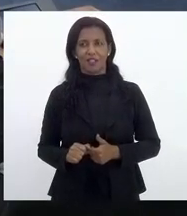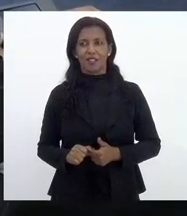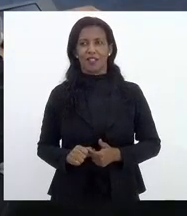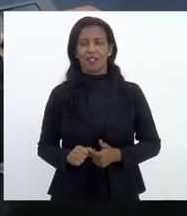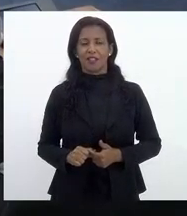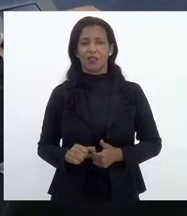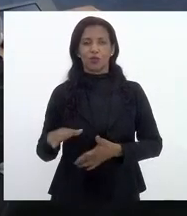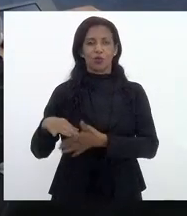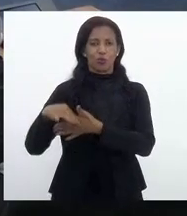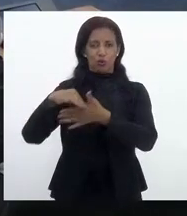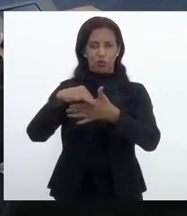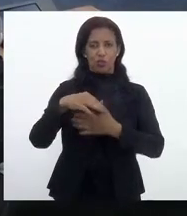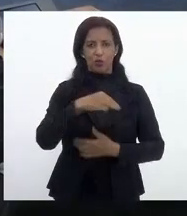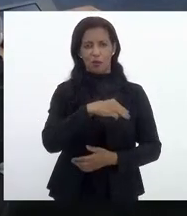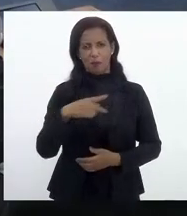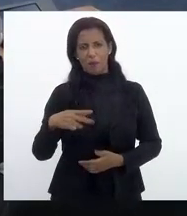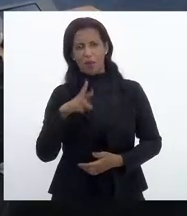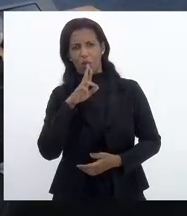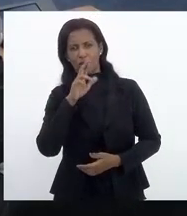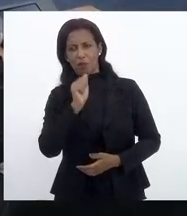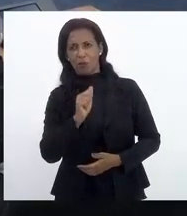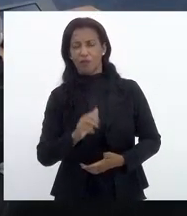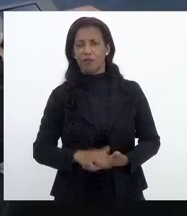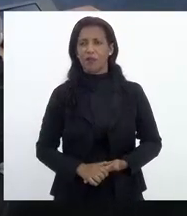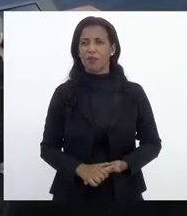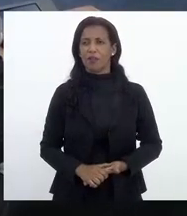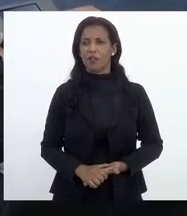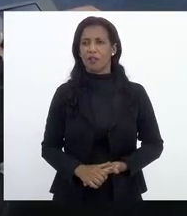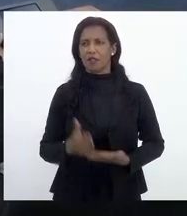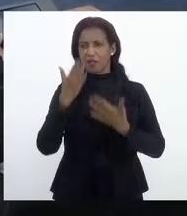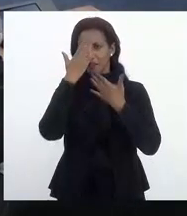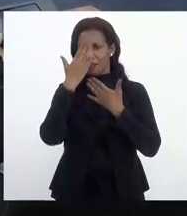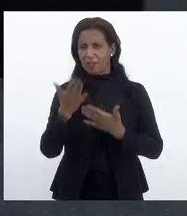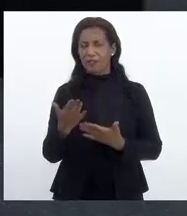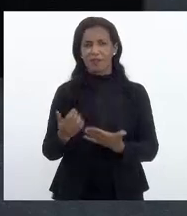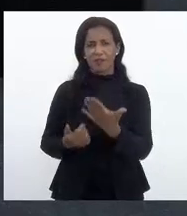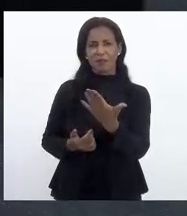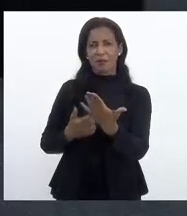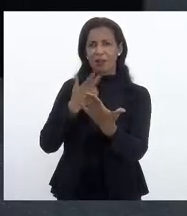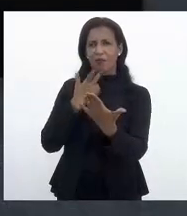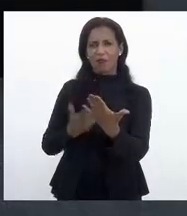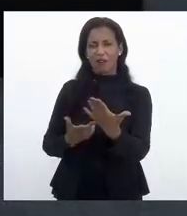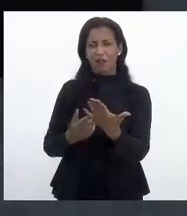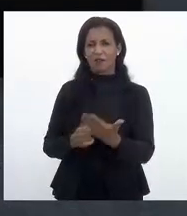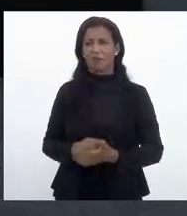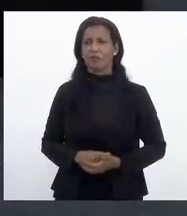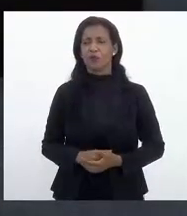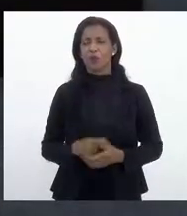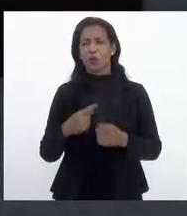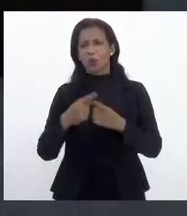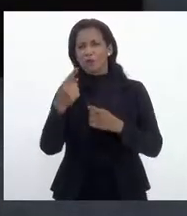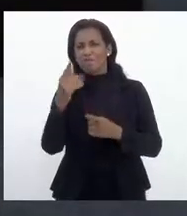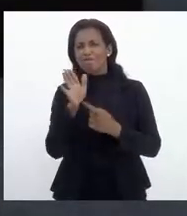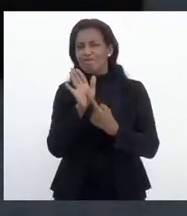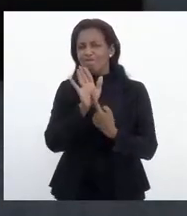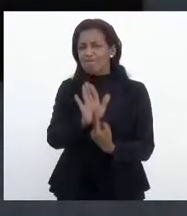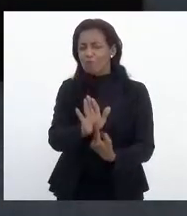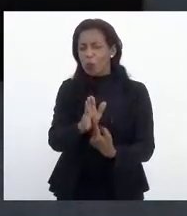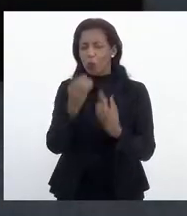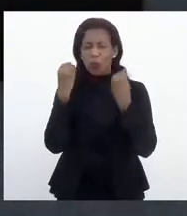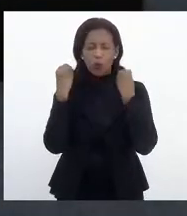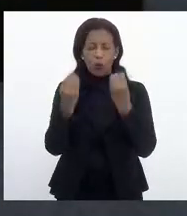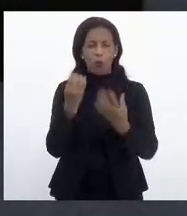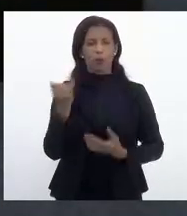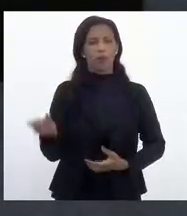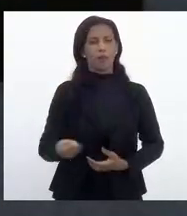do MP só o deputado Rodrigo Amorim sem ser a Mallet queria agradecer ao senhor pela sua fala o que o senhor mostrou o quão